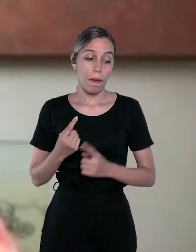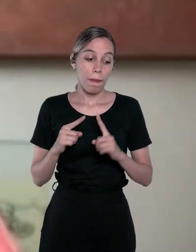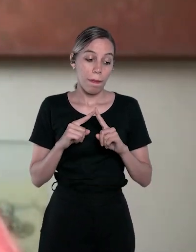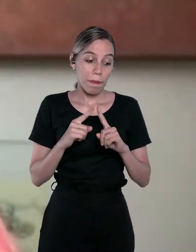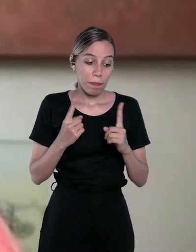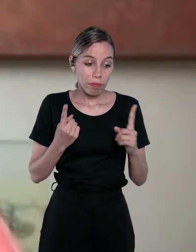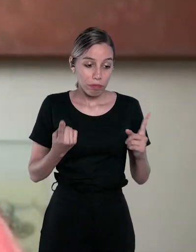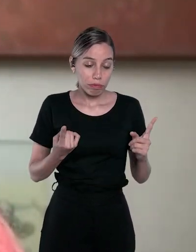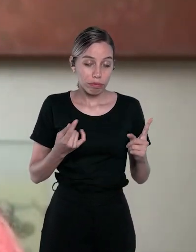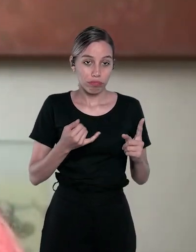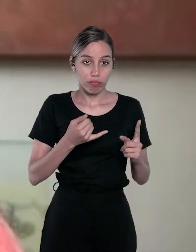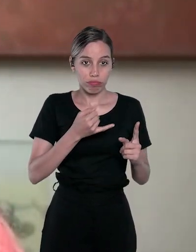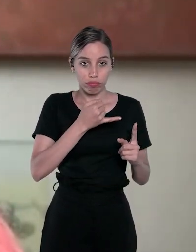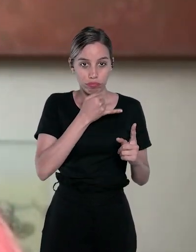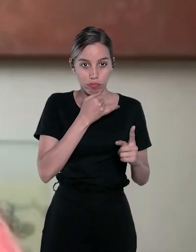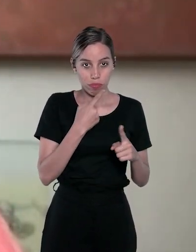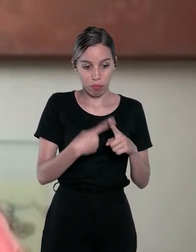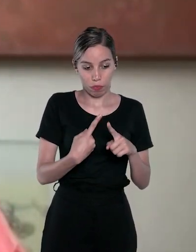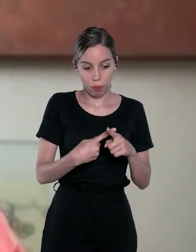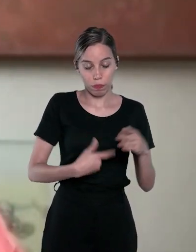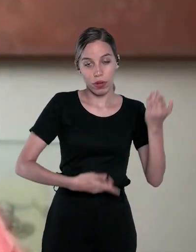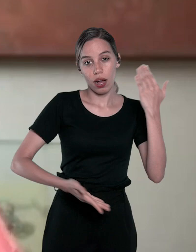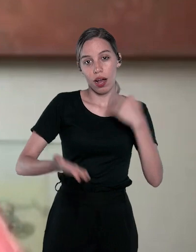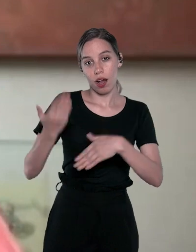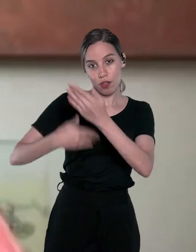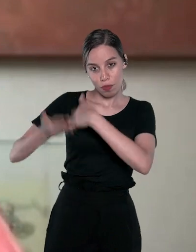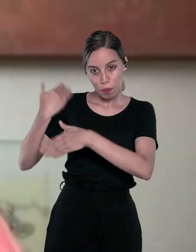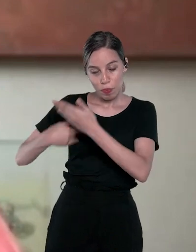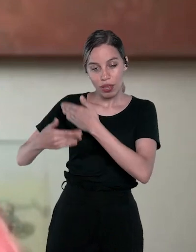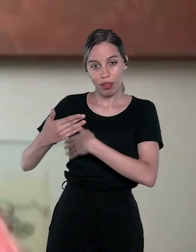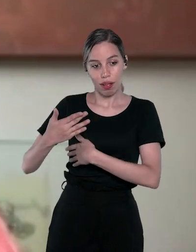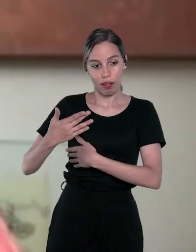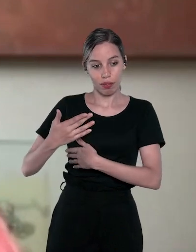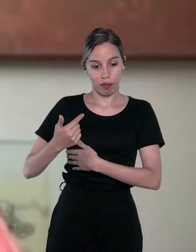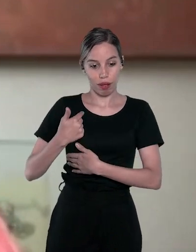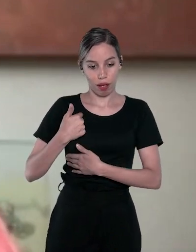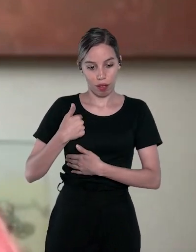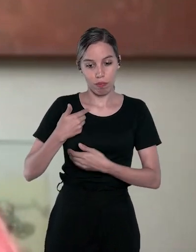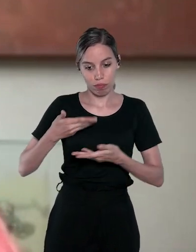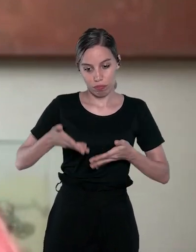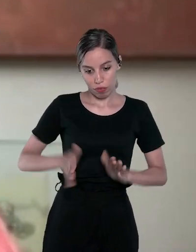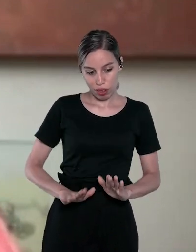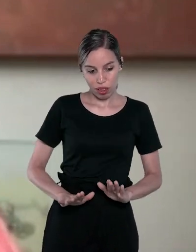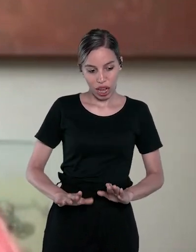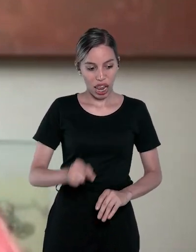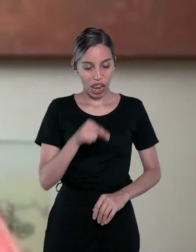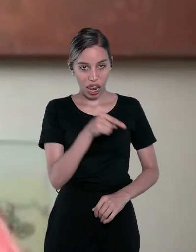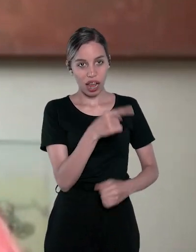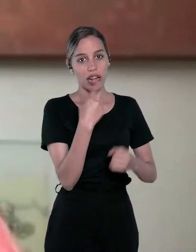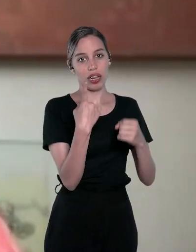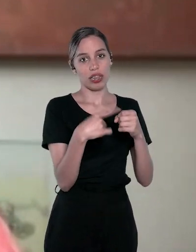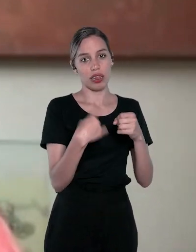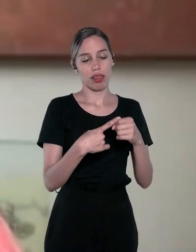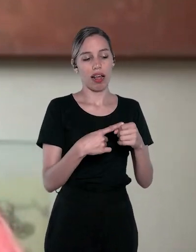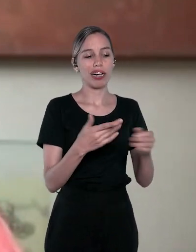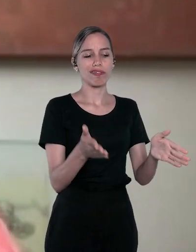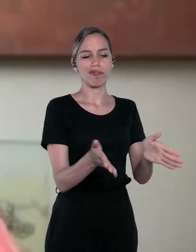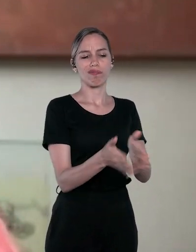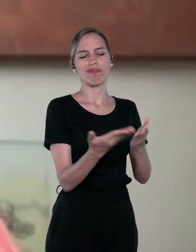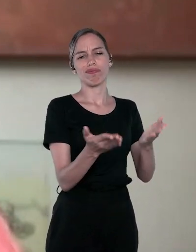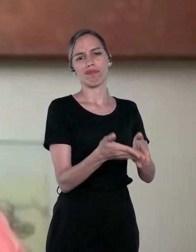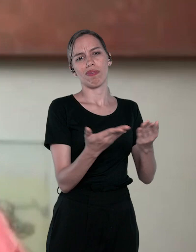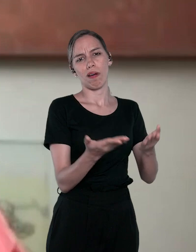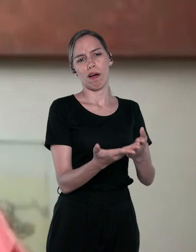era, na década em que eu nasci, uma cidade pequena e muito pobre culturalmente,